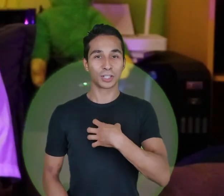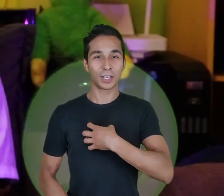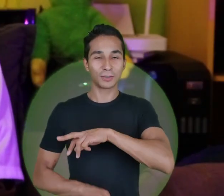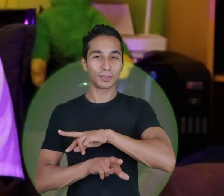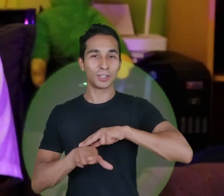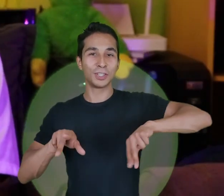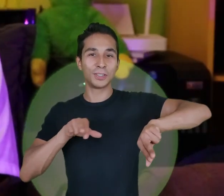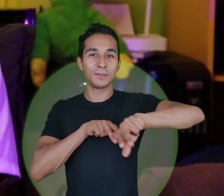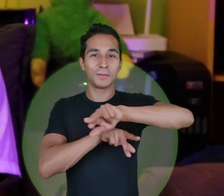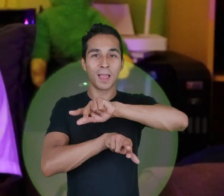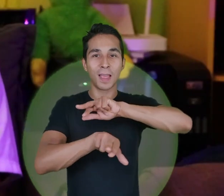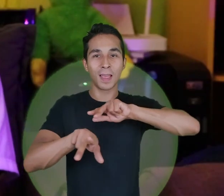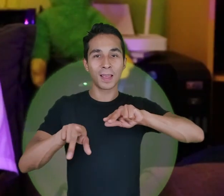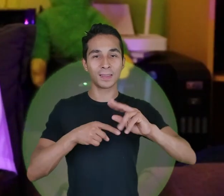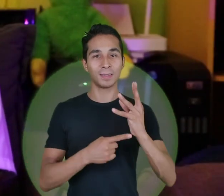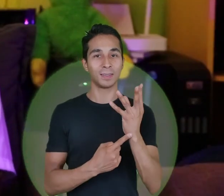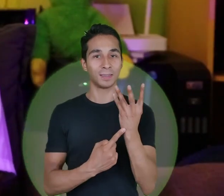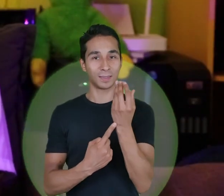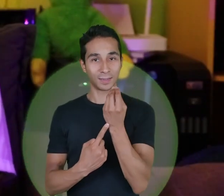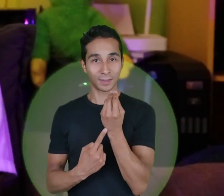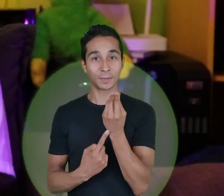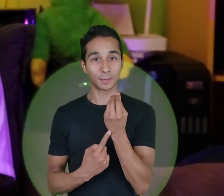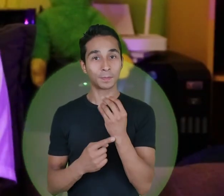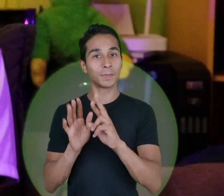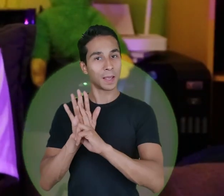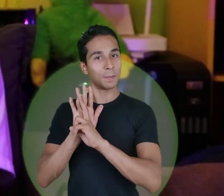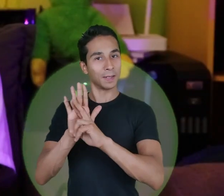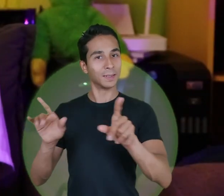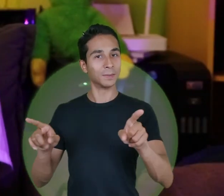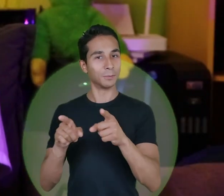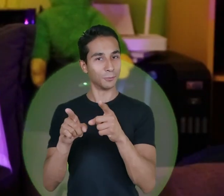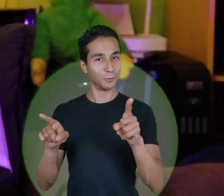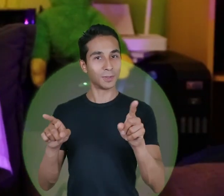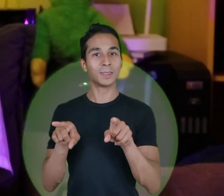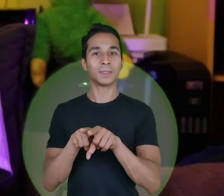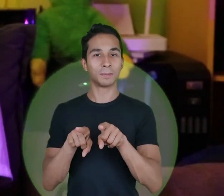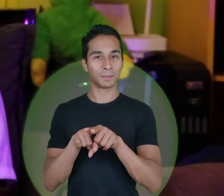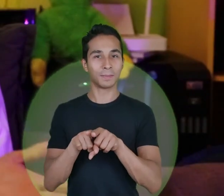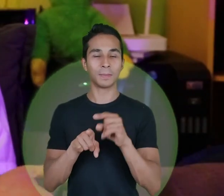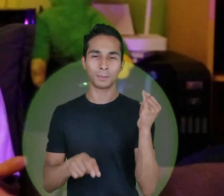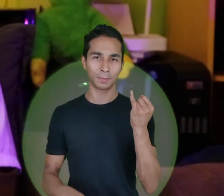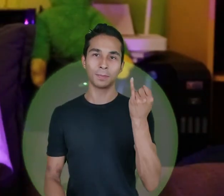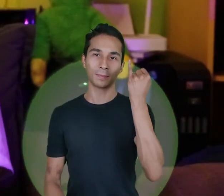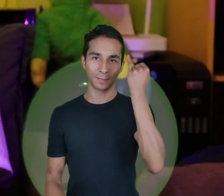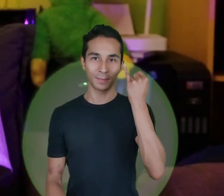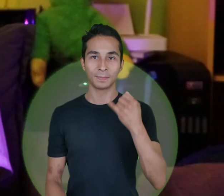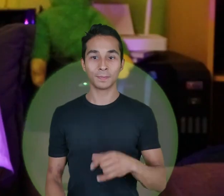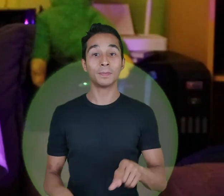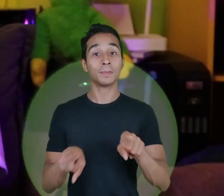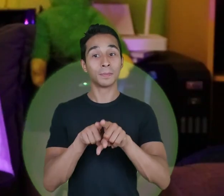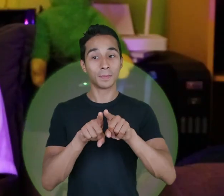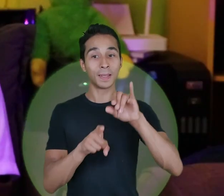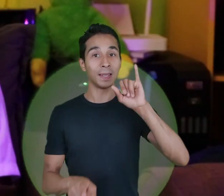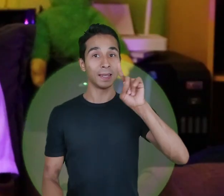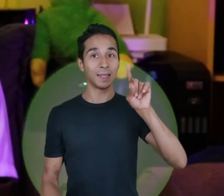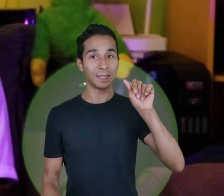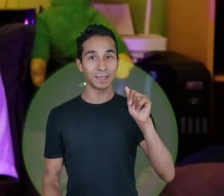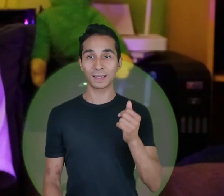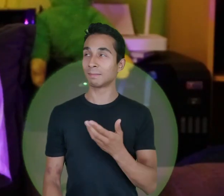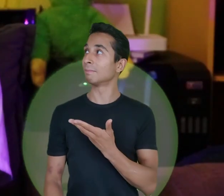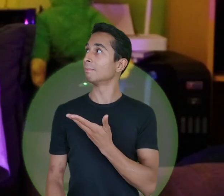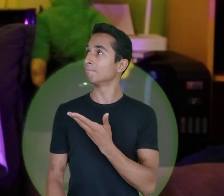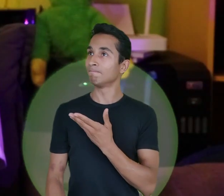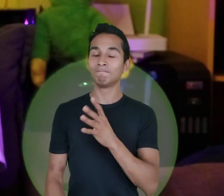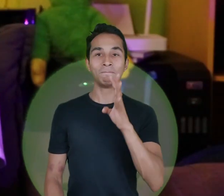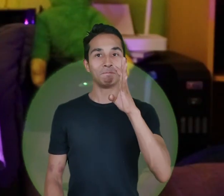são plurais, diversas, né, na sua arte, e também grandes representantes aí da música. A gente não poderia deixar de falar da Isa,